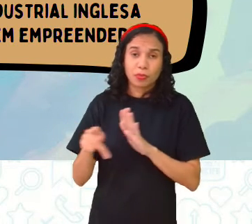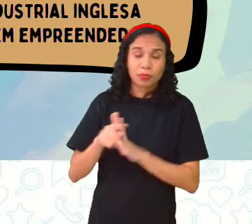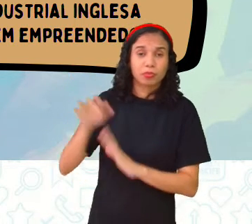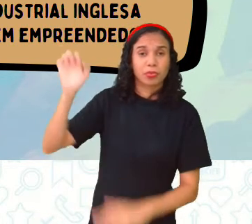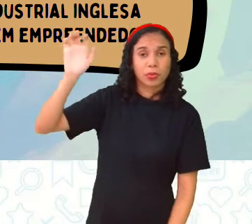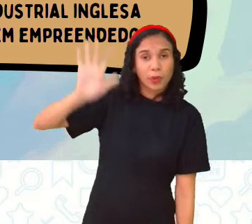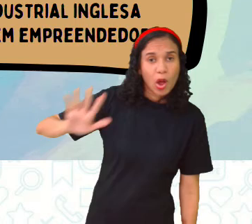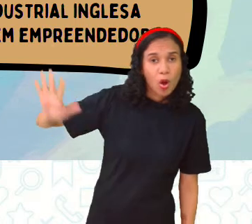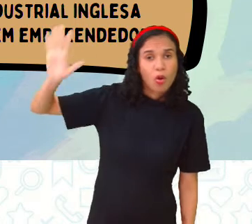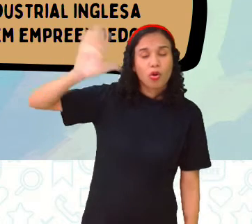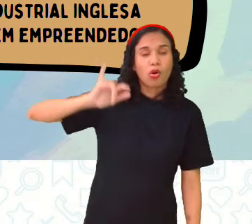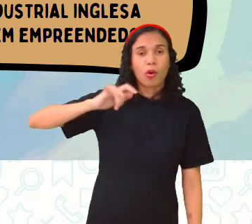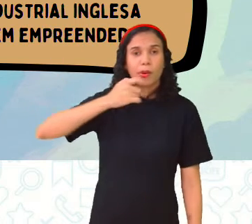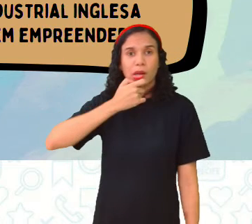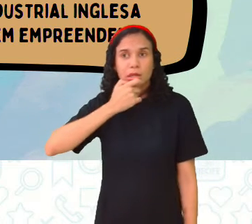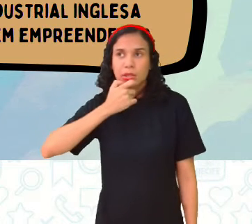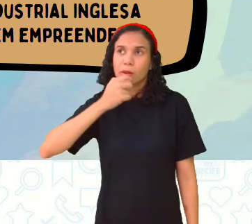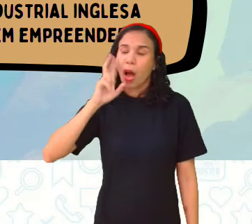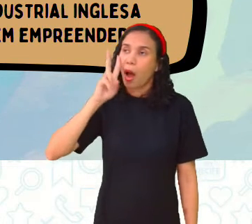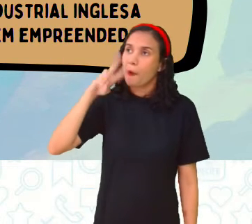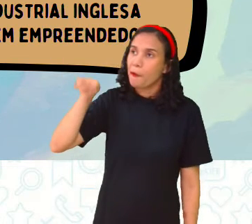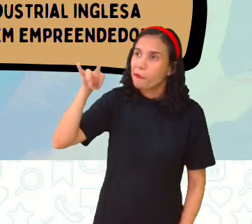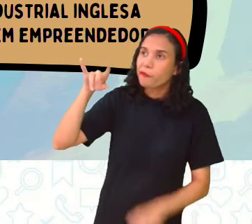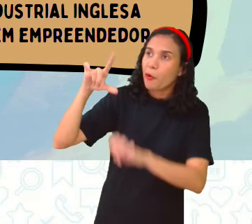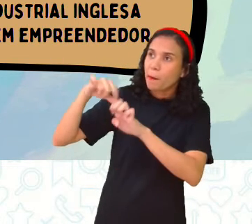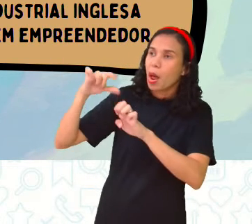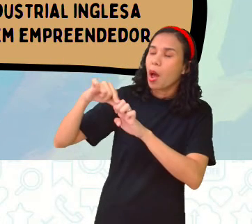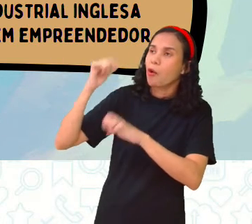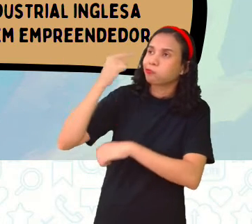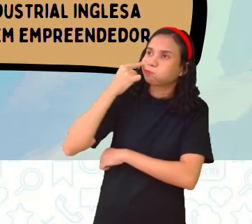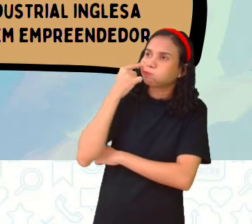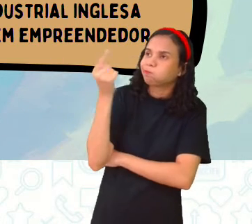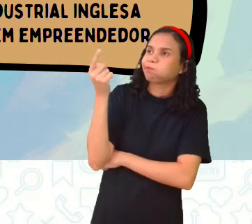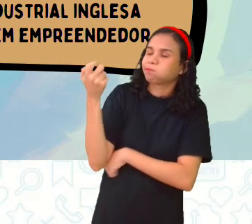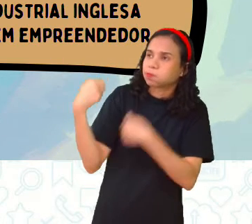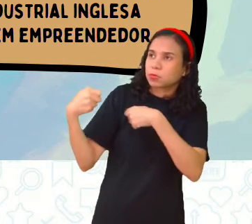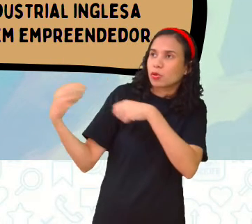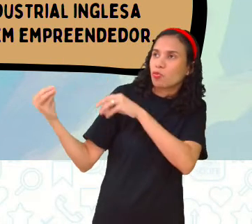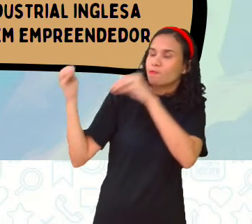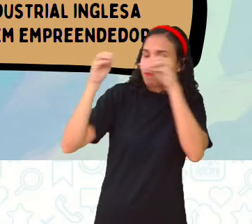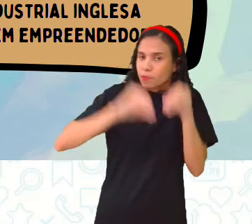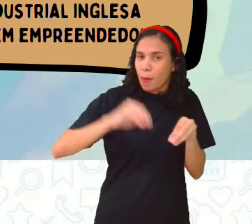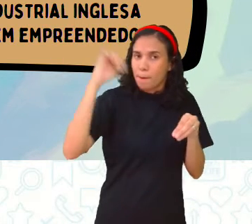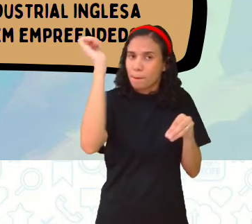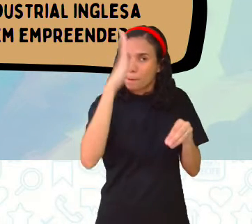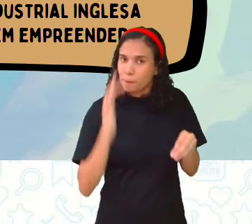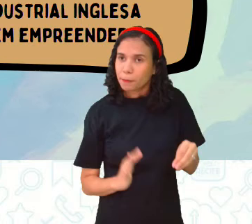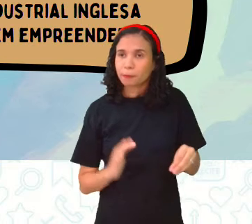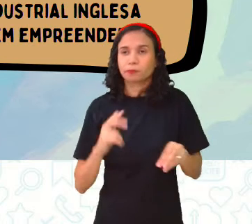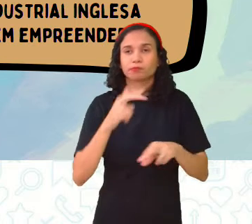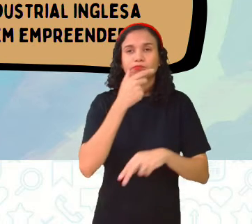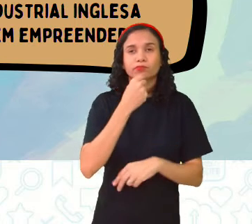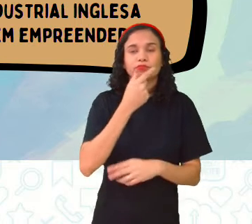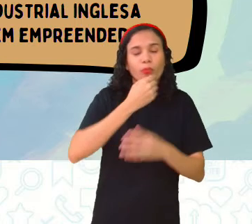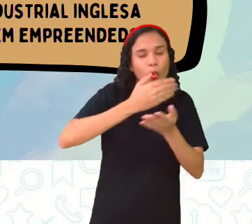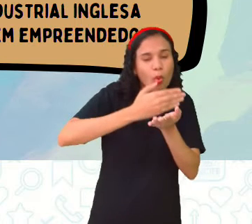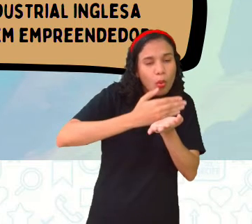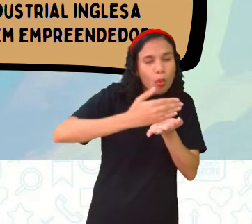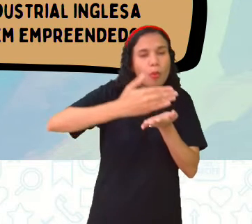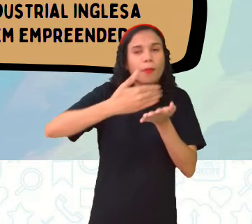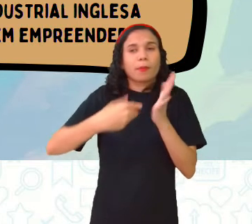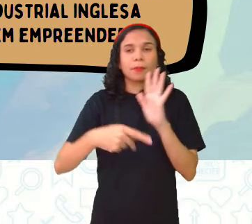industrial inglesa fascinou o jovem empreendedor, certo? Então, ele foi, né, um dos que deu aí esse